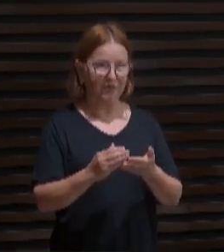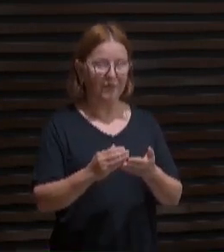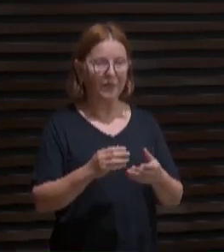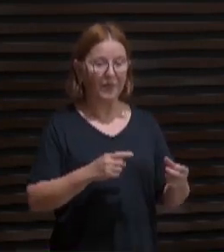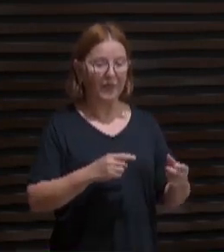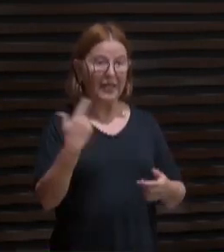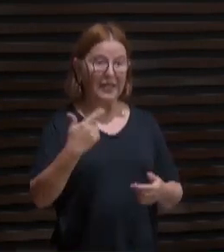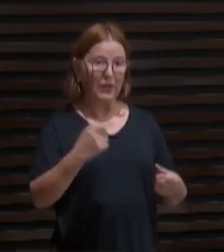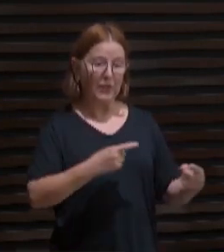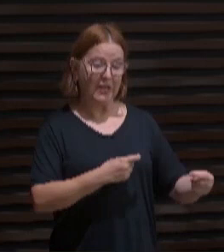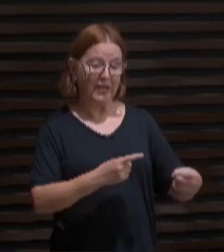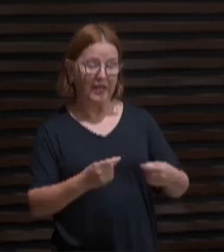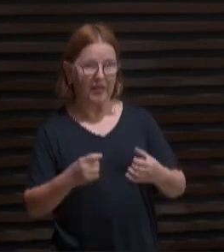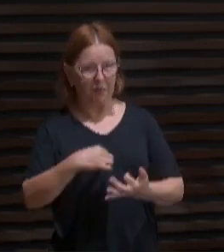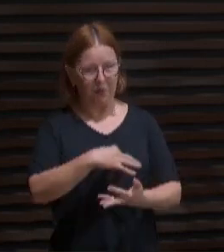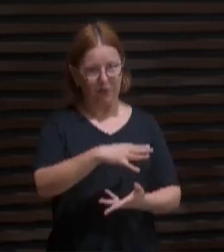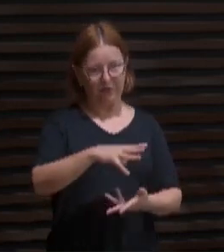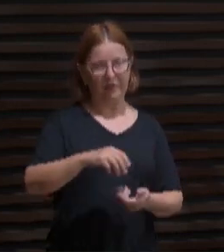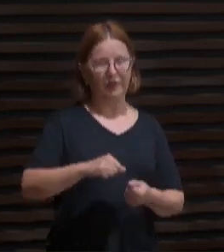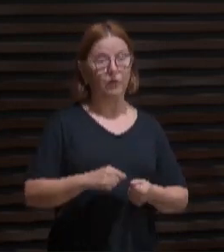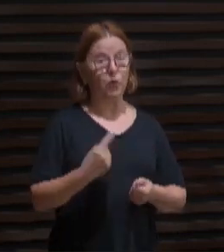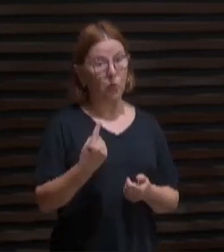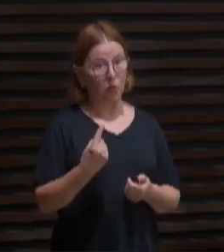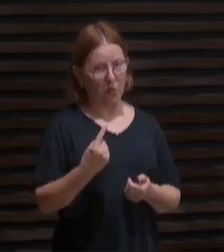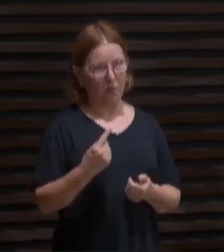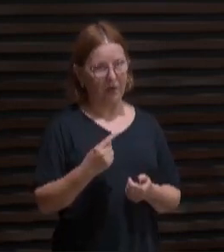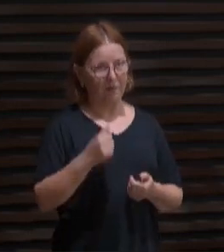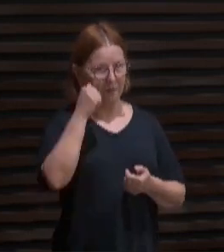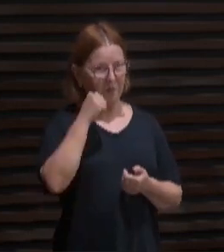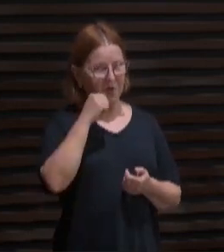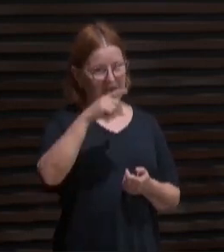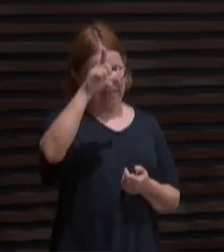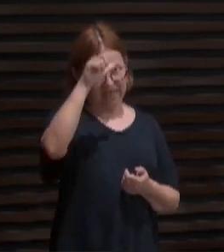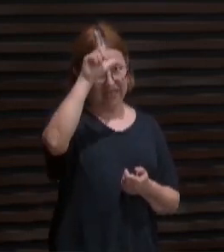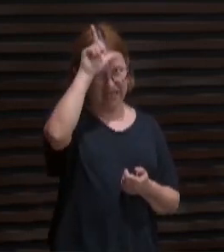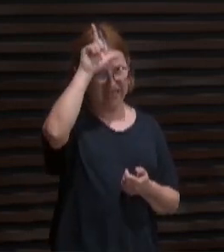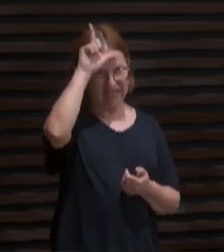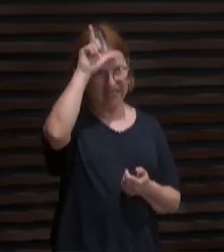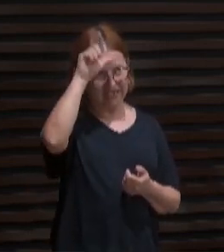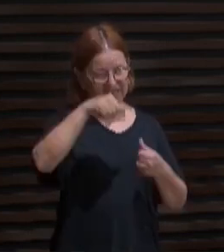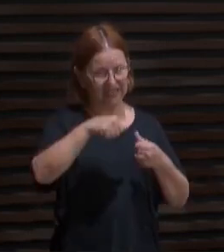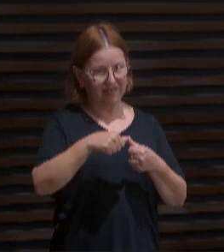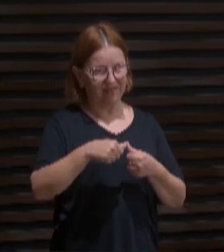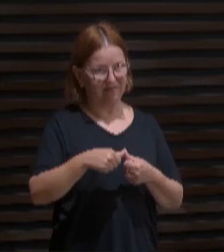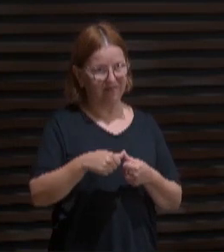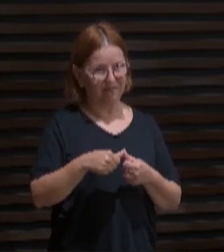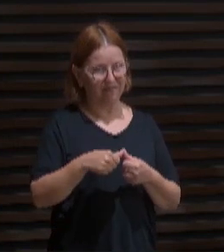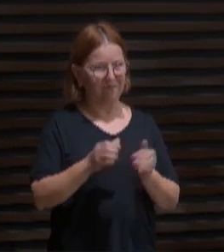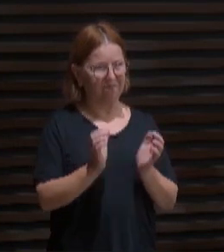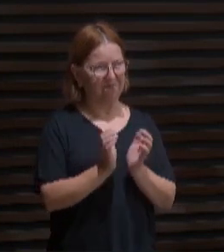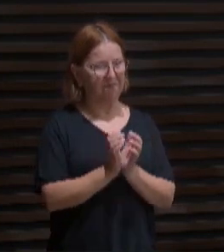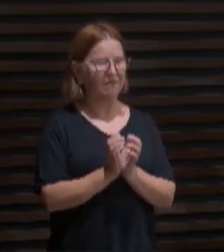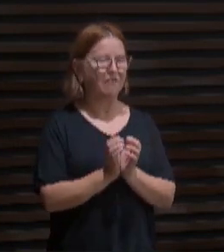É uma das líderes desse movimento, Judith Butler, é uma